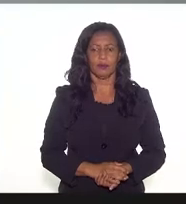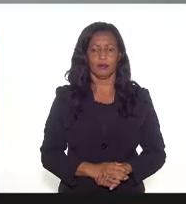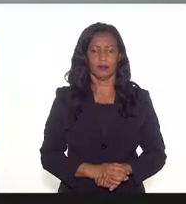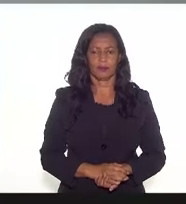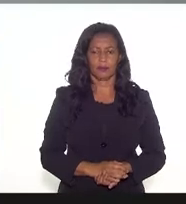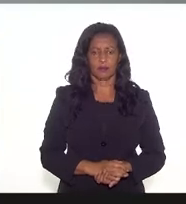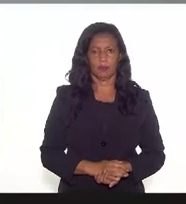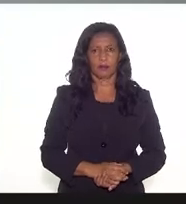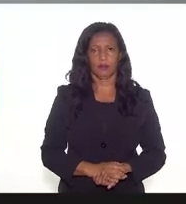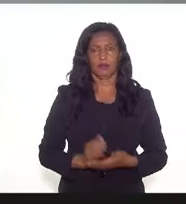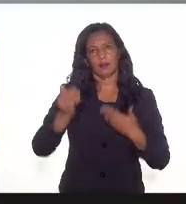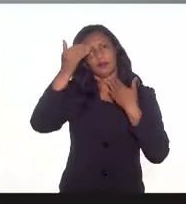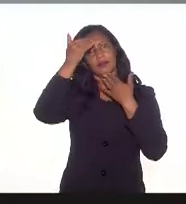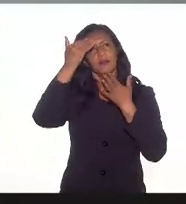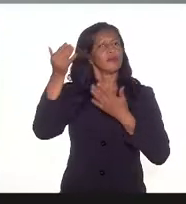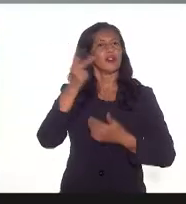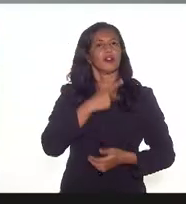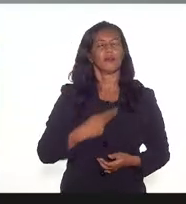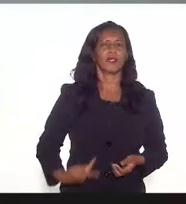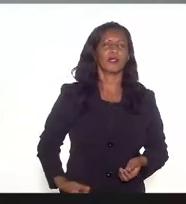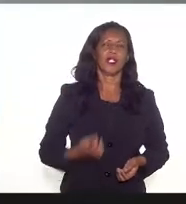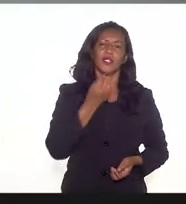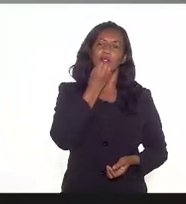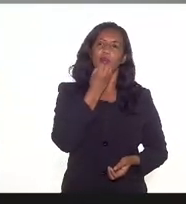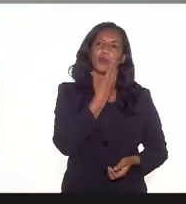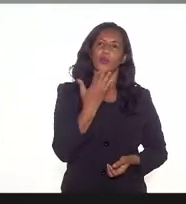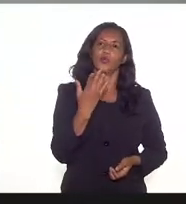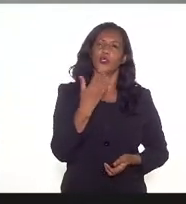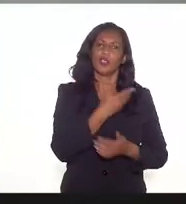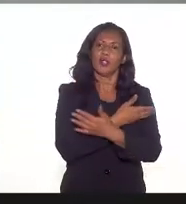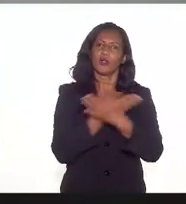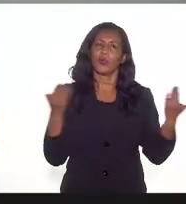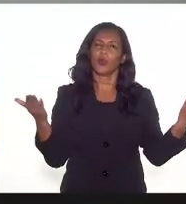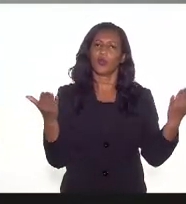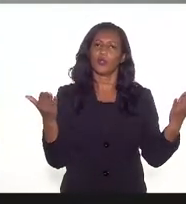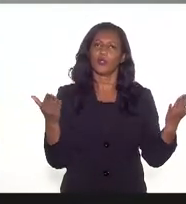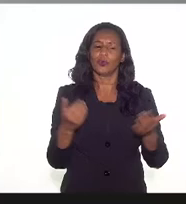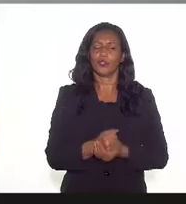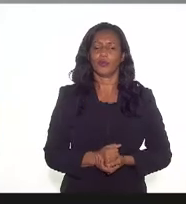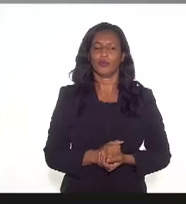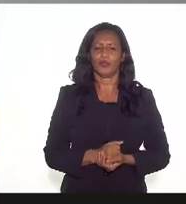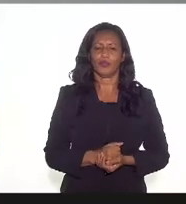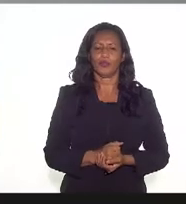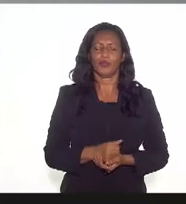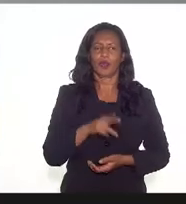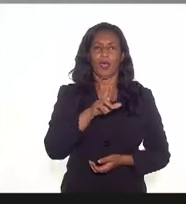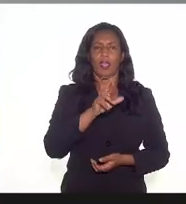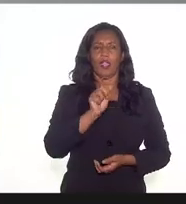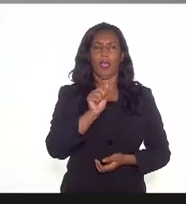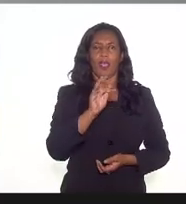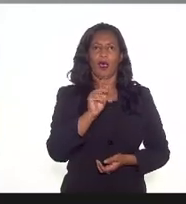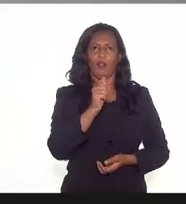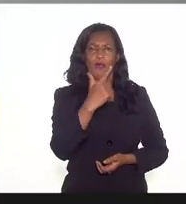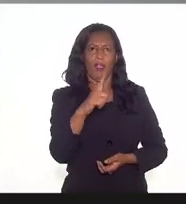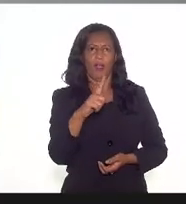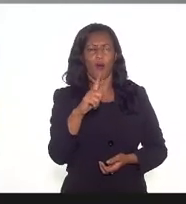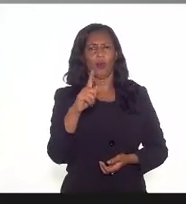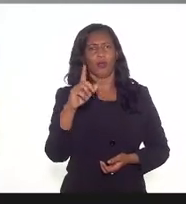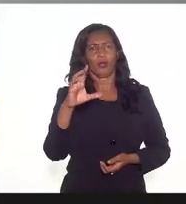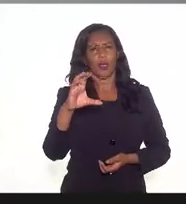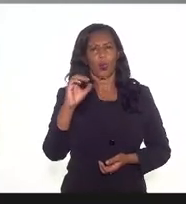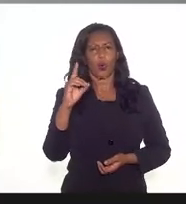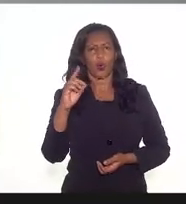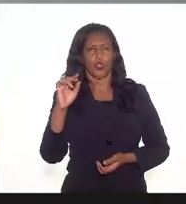Obrigado, presidente. Bom dia mais uma vez a todas e todos, aos expositores, Rafael Lírio, da Codim, e